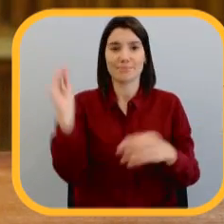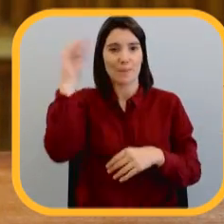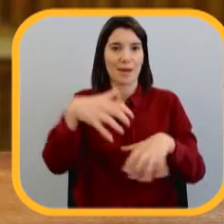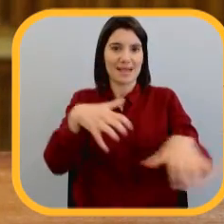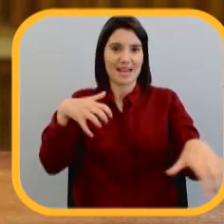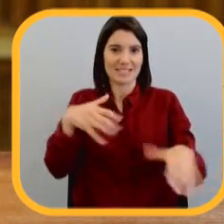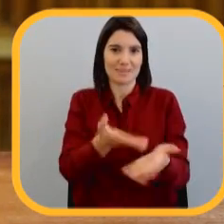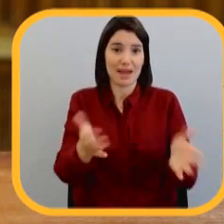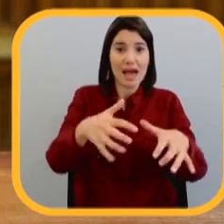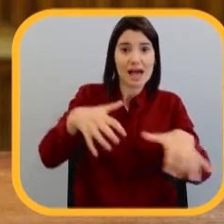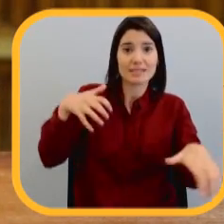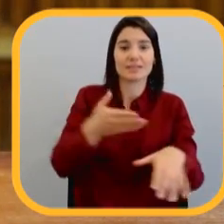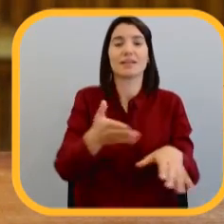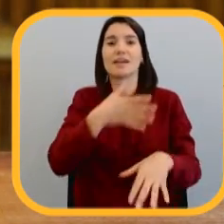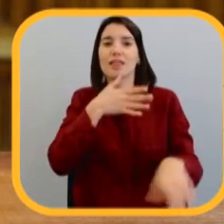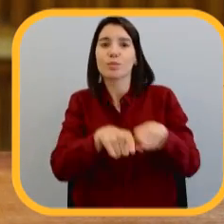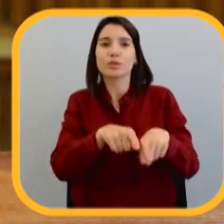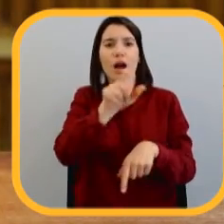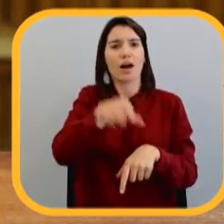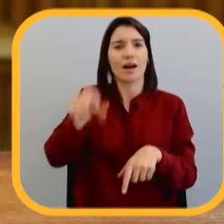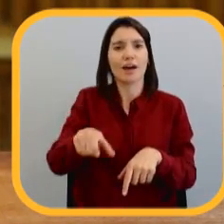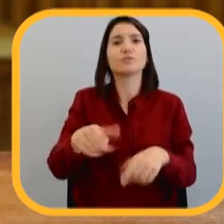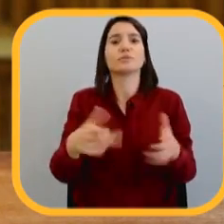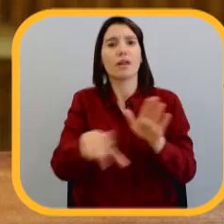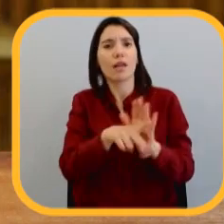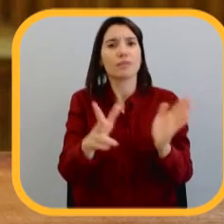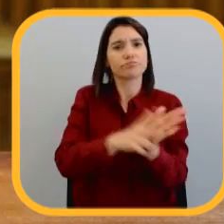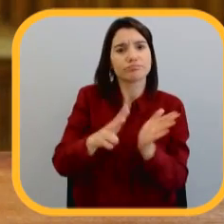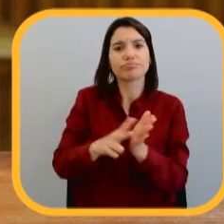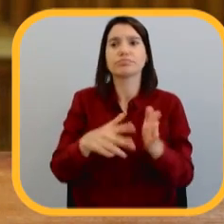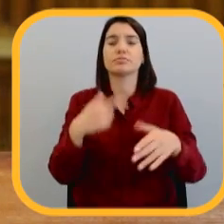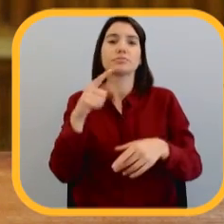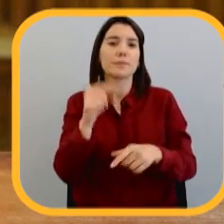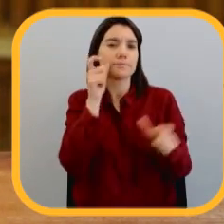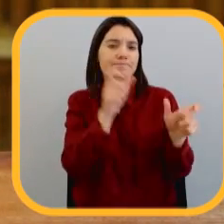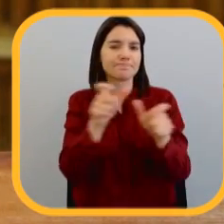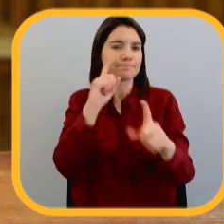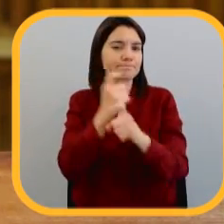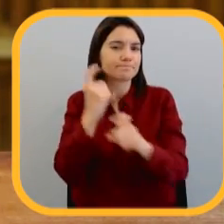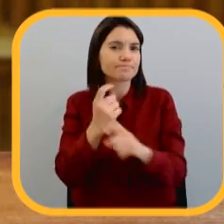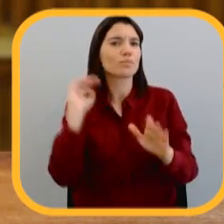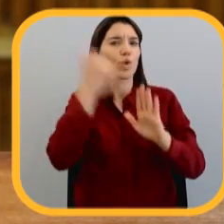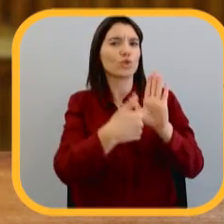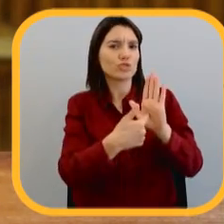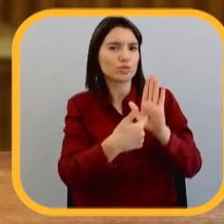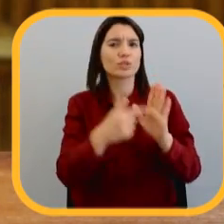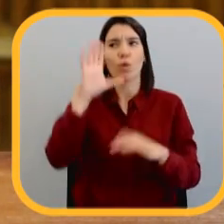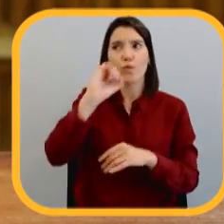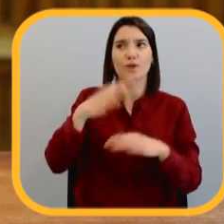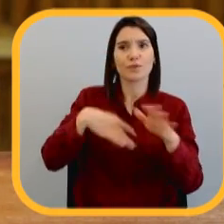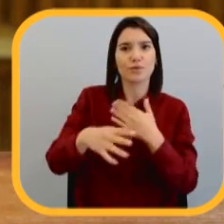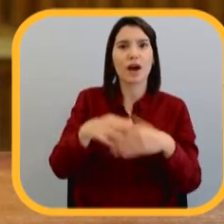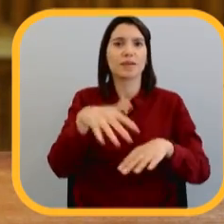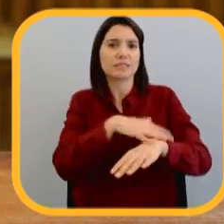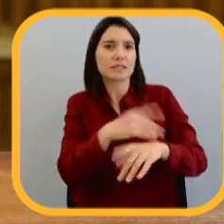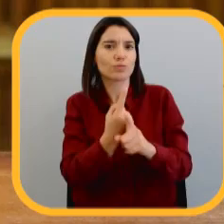Assembleia da República. A Assembleia é composta por deputados que procuram aprovar leis e vigiar o cumprimento da Constituição, das leis e dos atos do